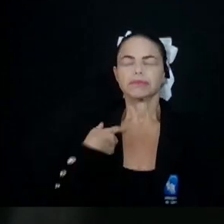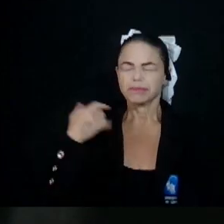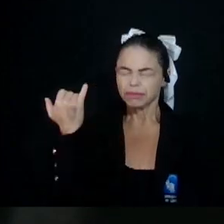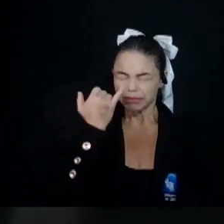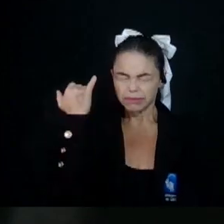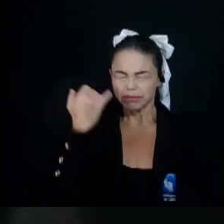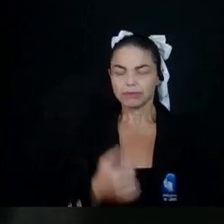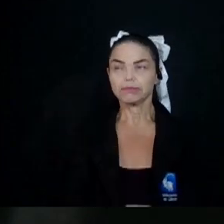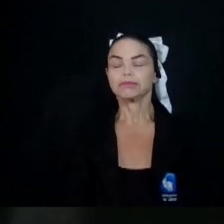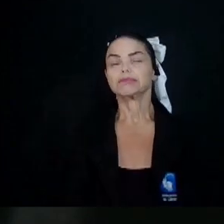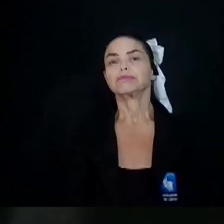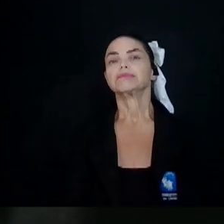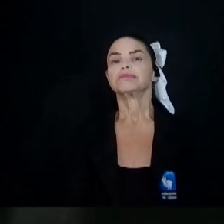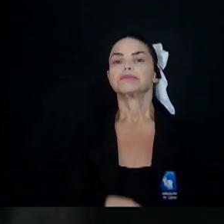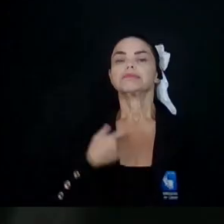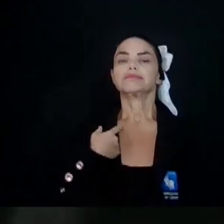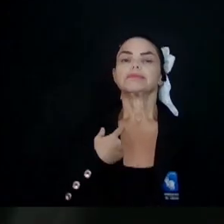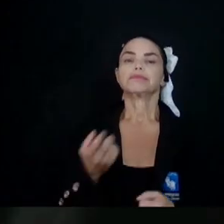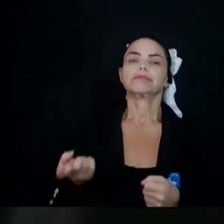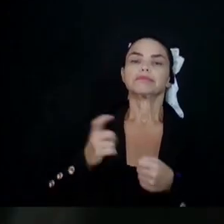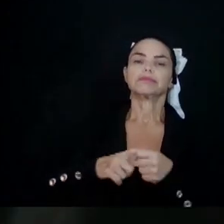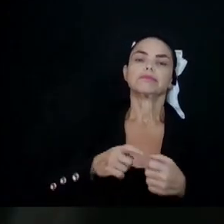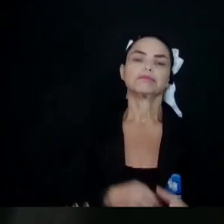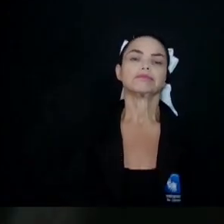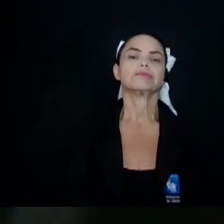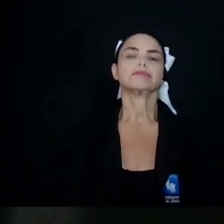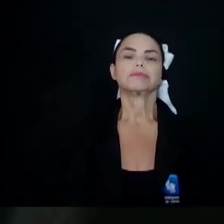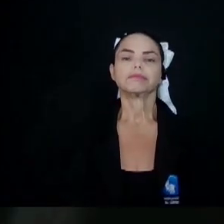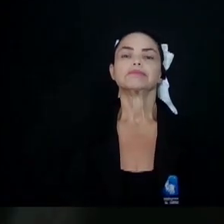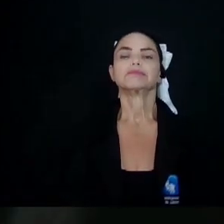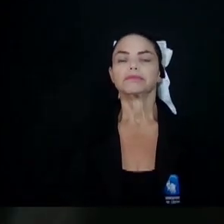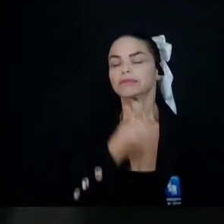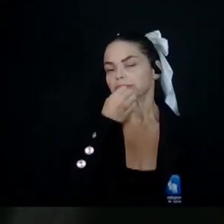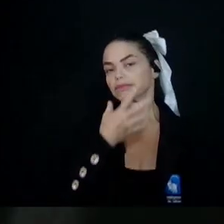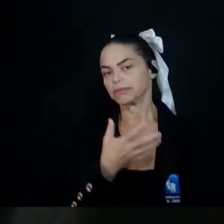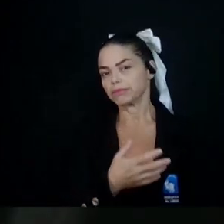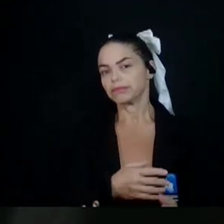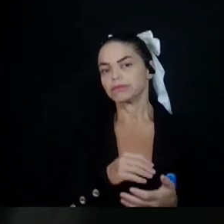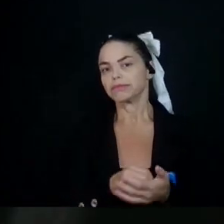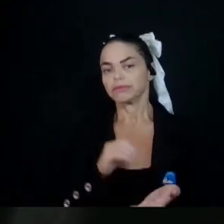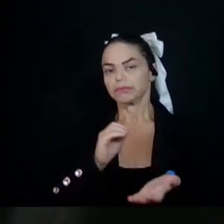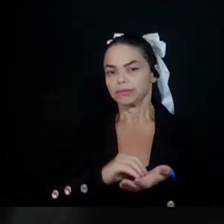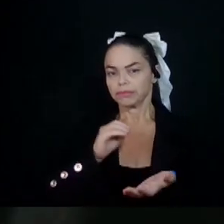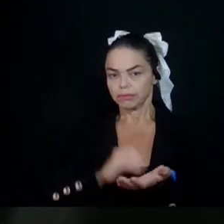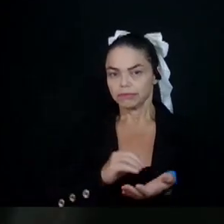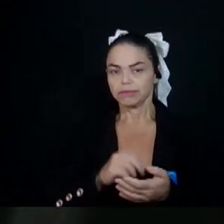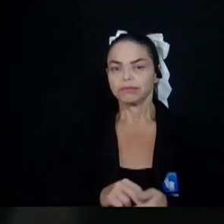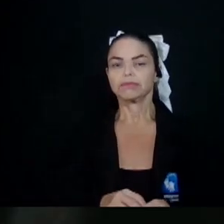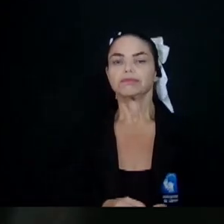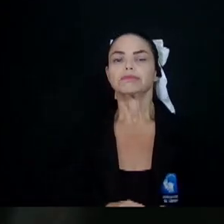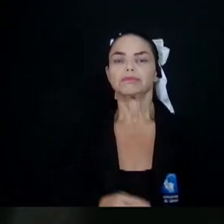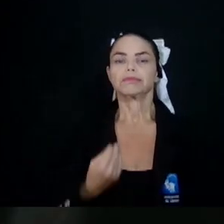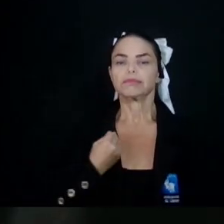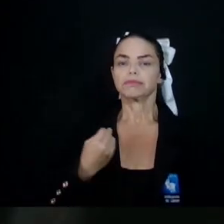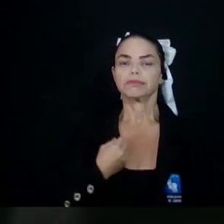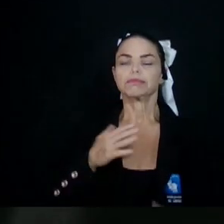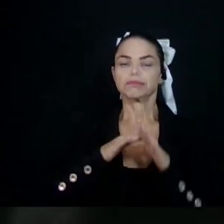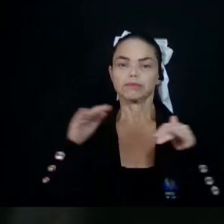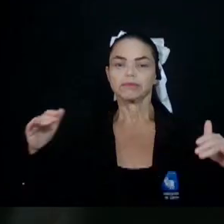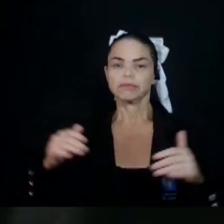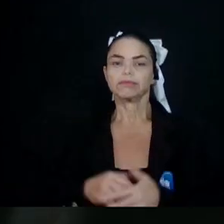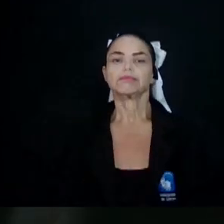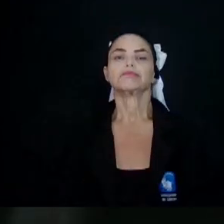repente, a gente retroceder para algo que está fazendo falta, né, na vida das nossas crianças, dos